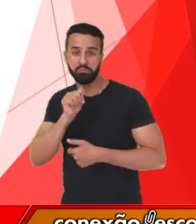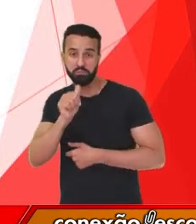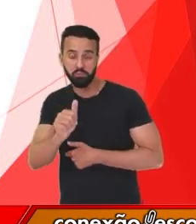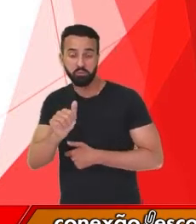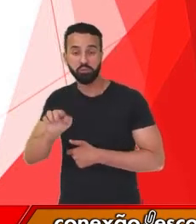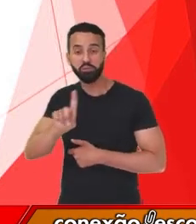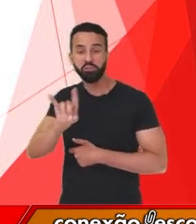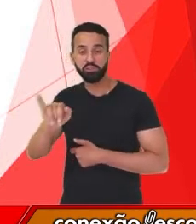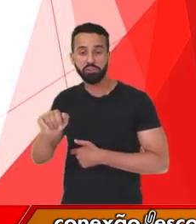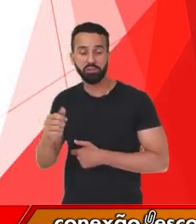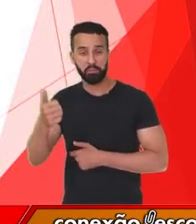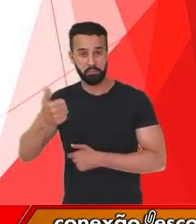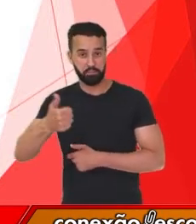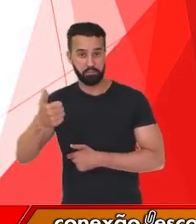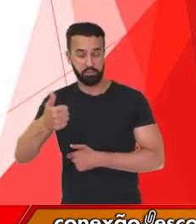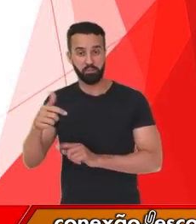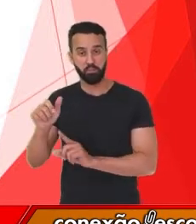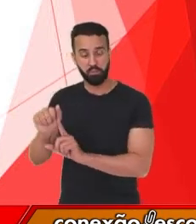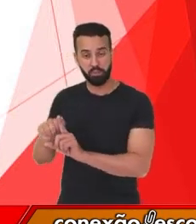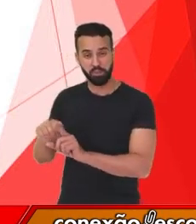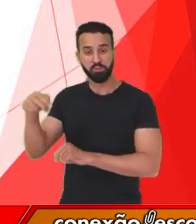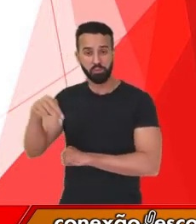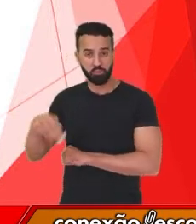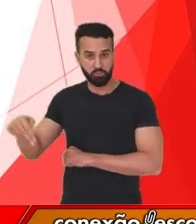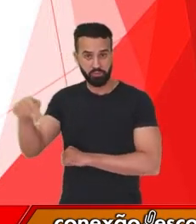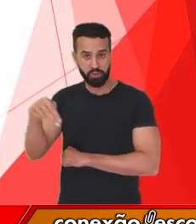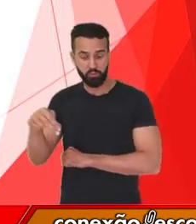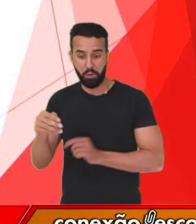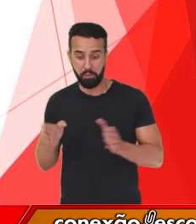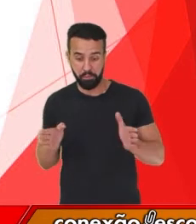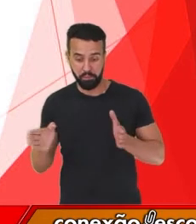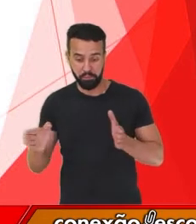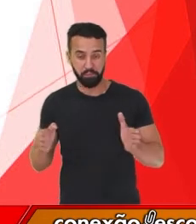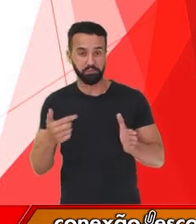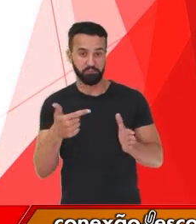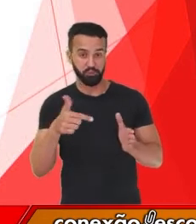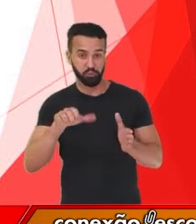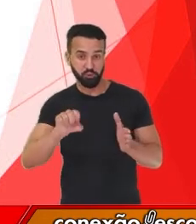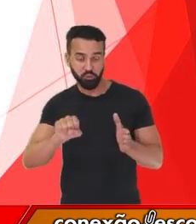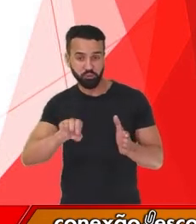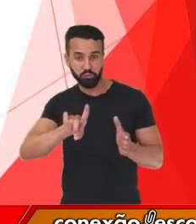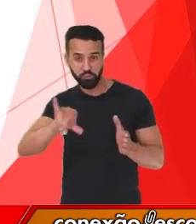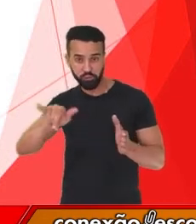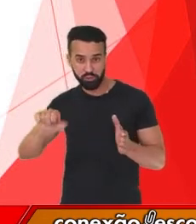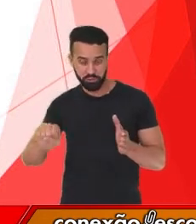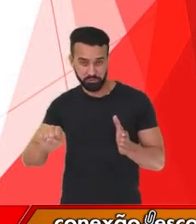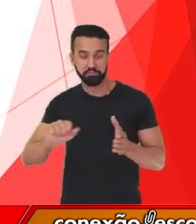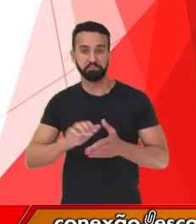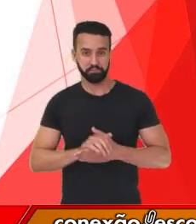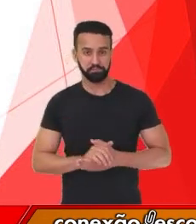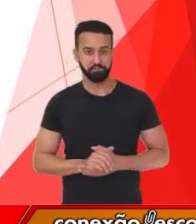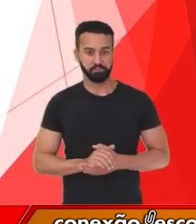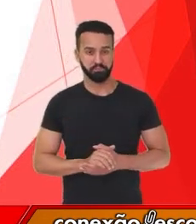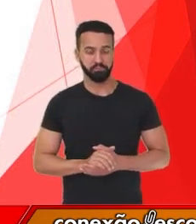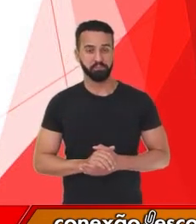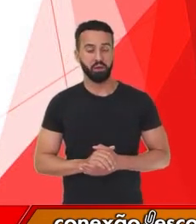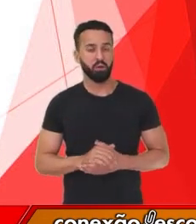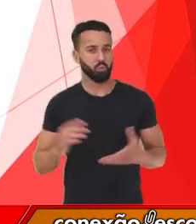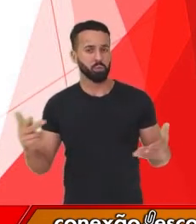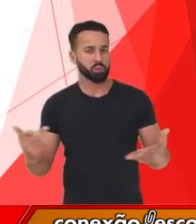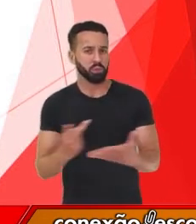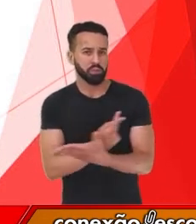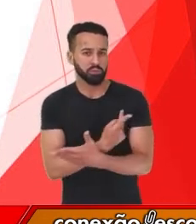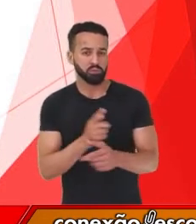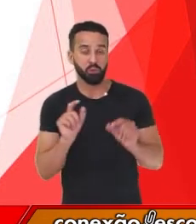de novembro, no caso de um ciclo de 28 dias. Entre um ciclo e outro, tende a